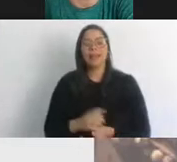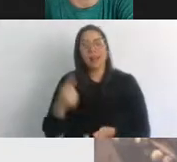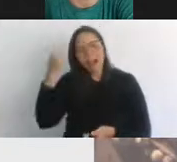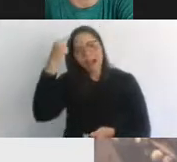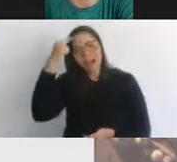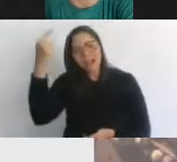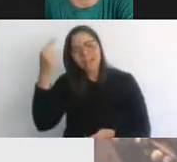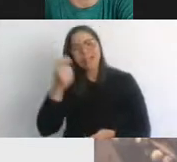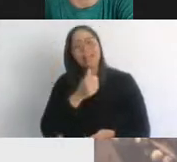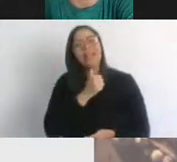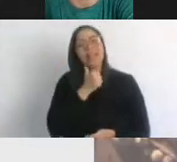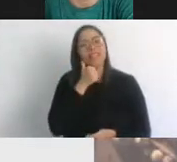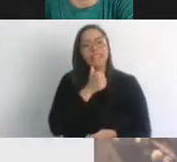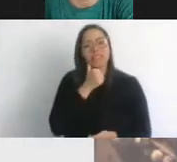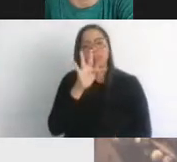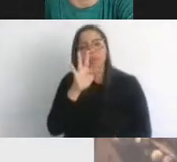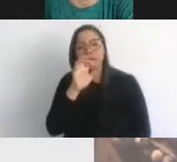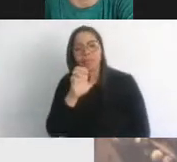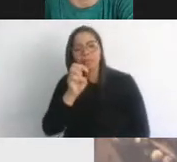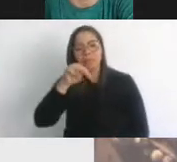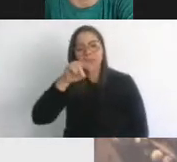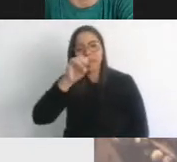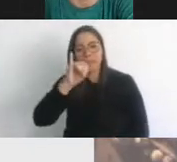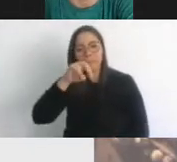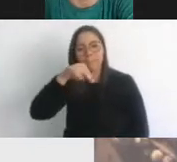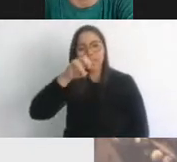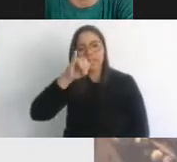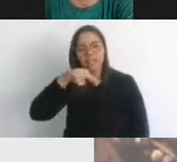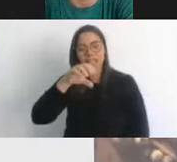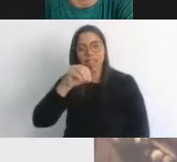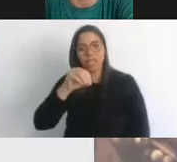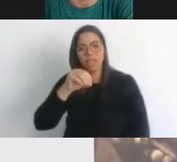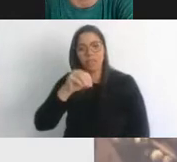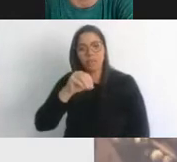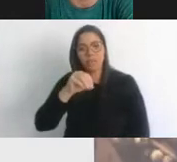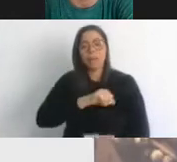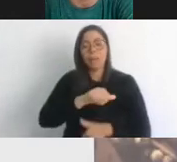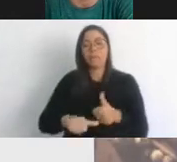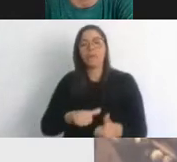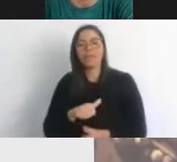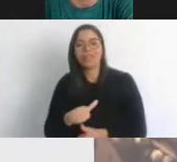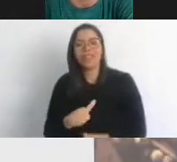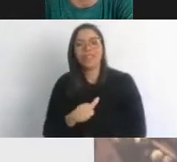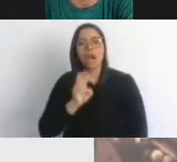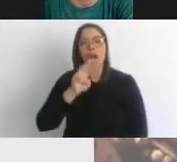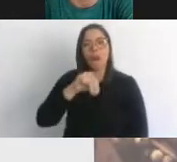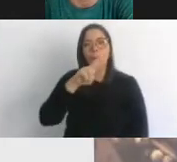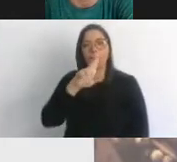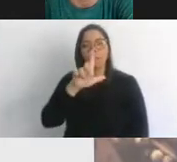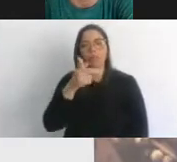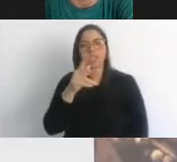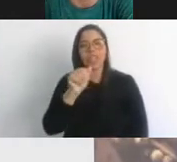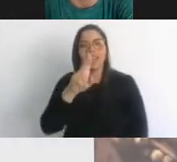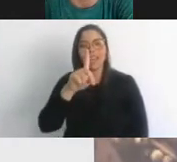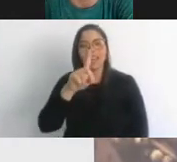primeiro o feminino ele extrapola por exemplo a perspectiva de mulher idade tá porque aí mulher idade vai estar ligado muito mais ao